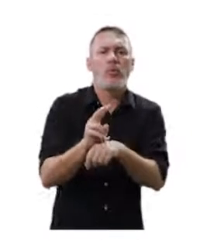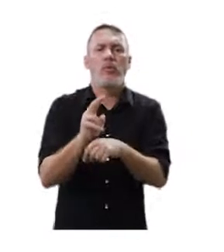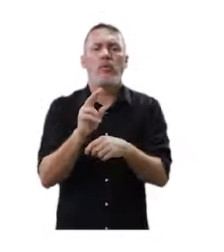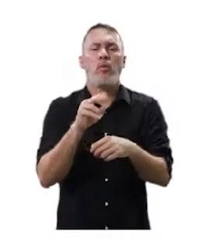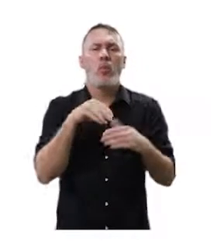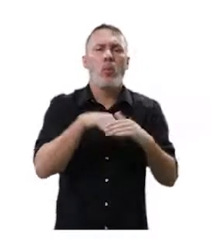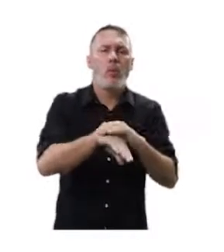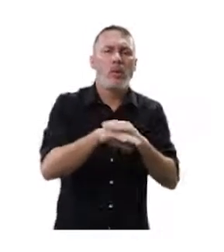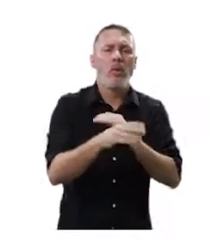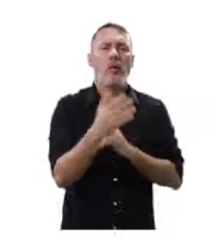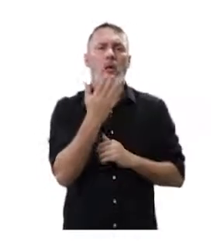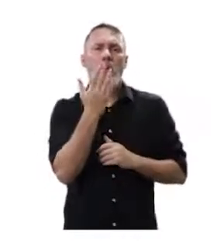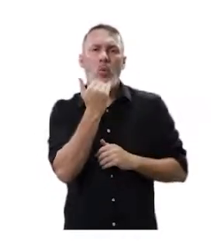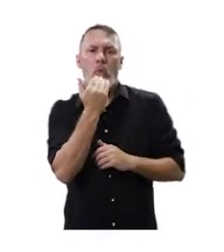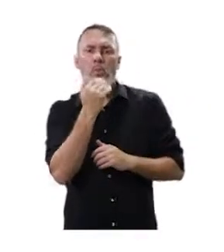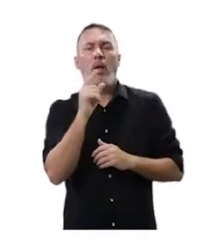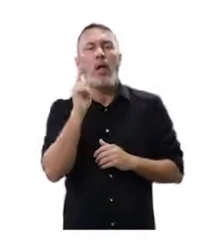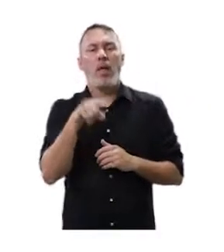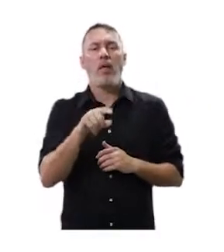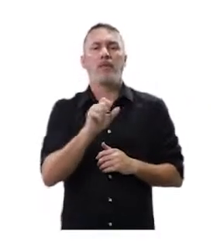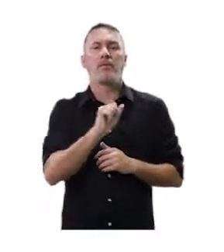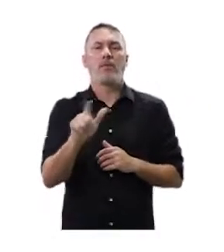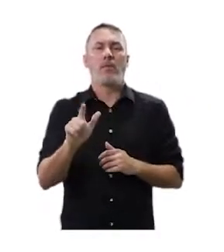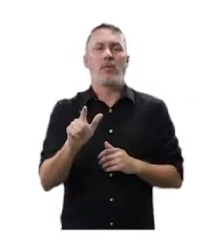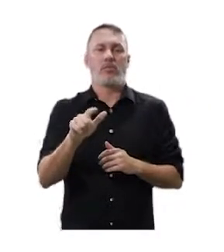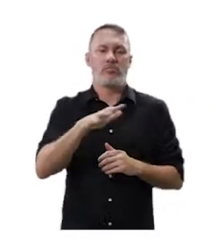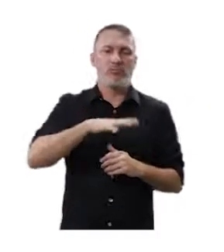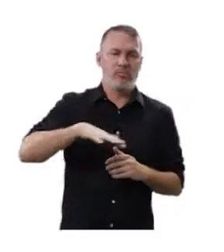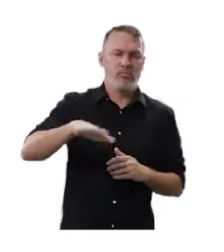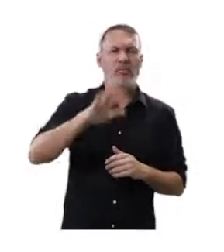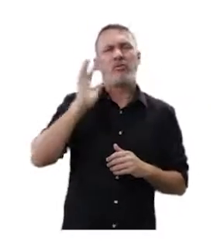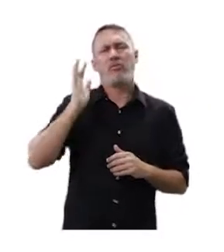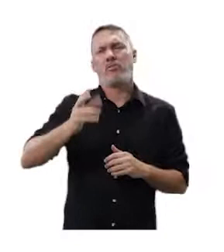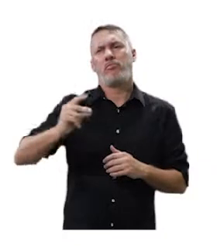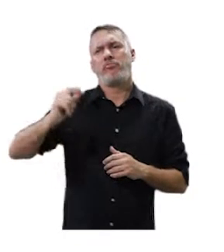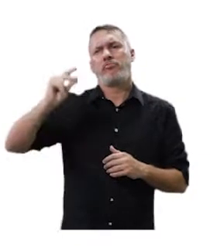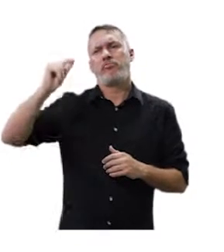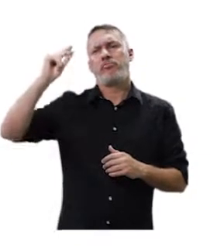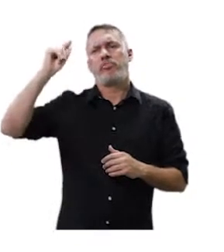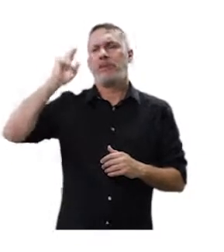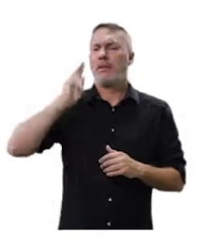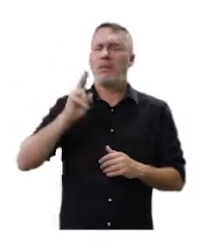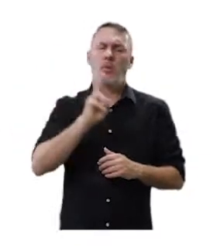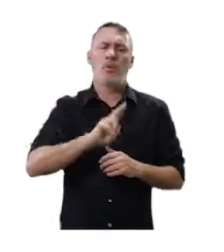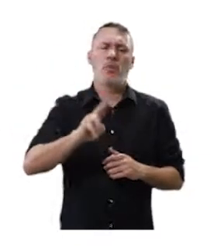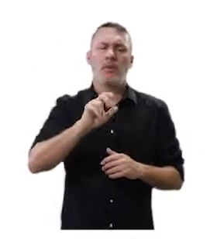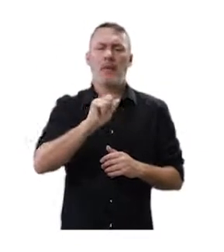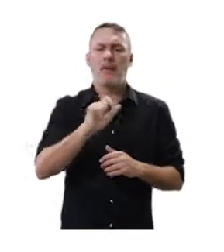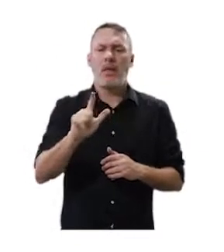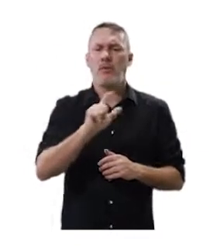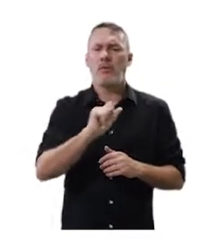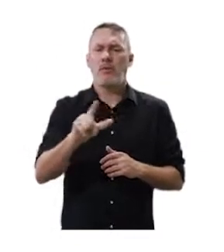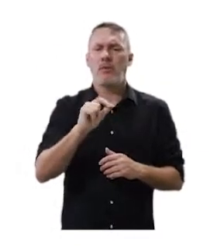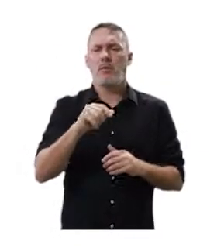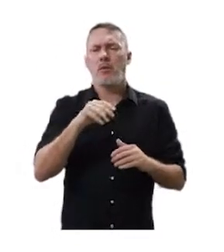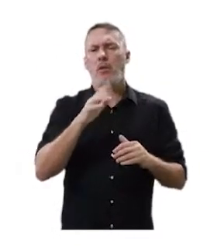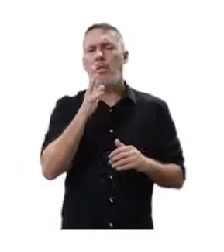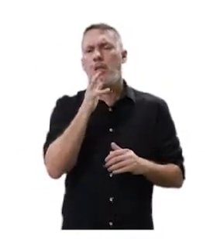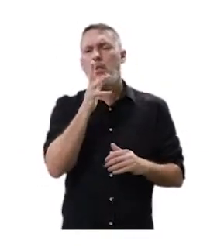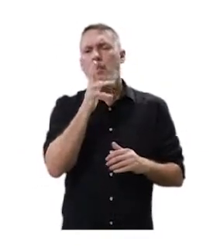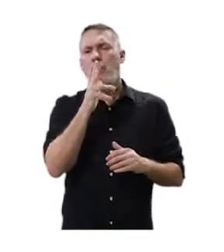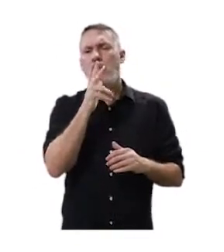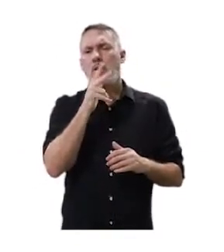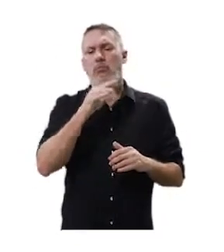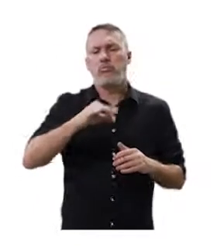o salgamento, adição de cloreto de sódio. Já se fazem isso desde antigamente para conservar esses